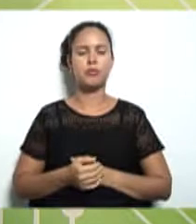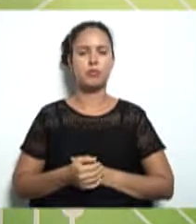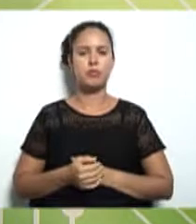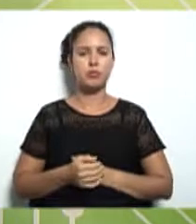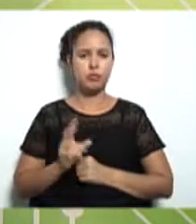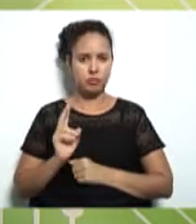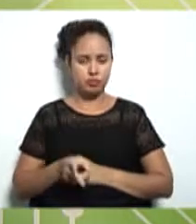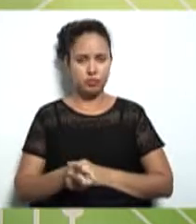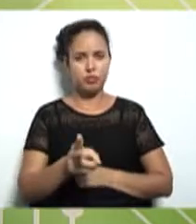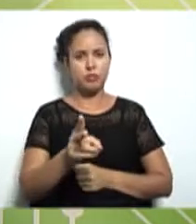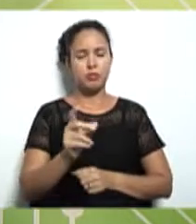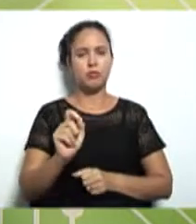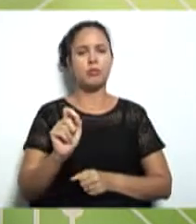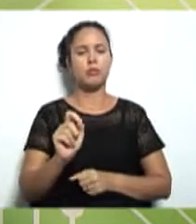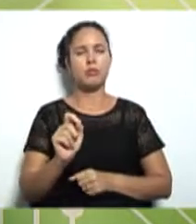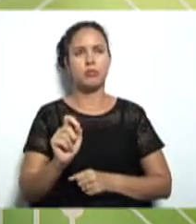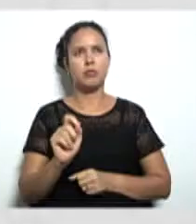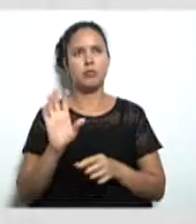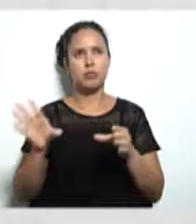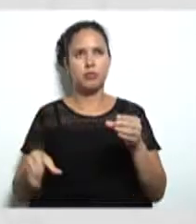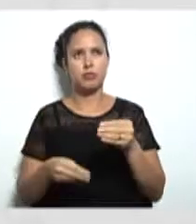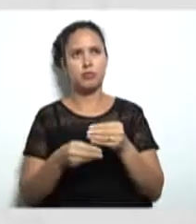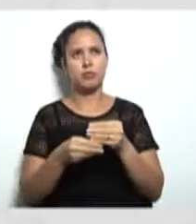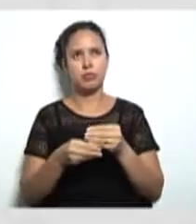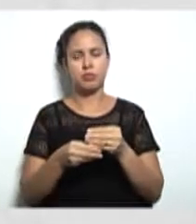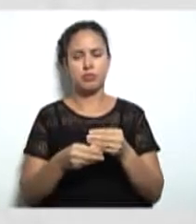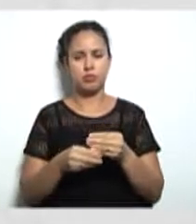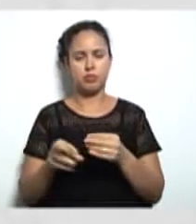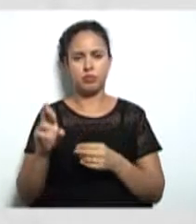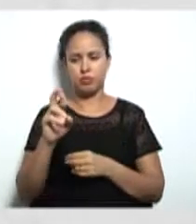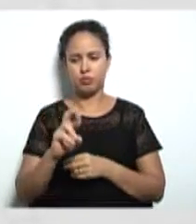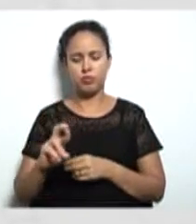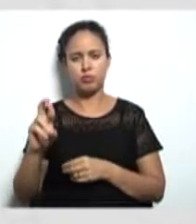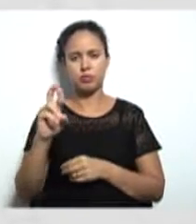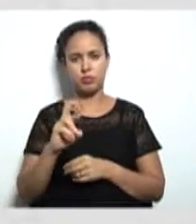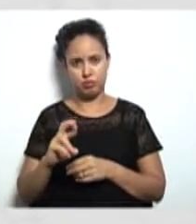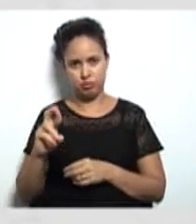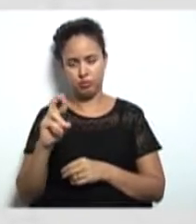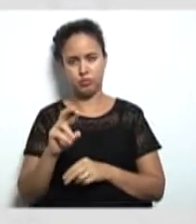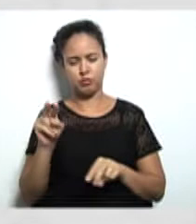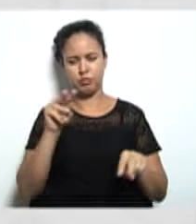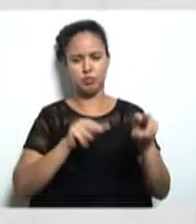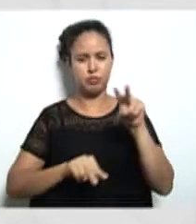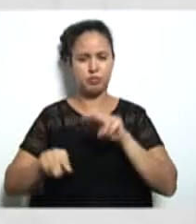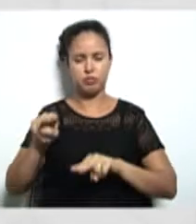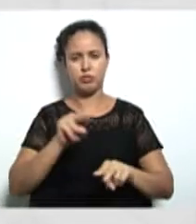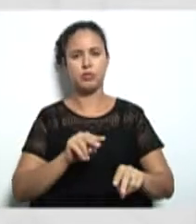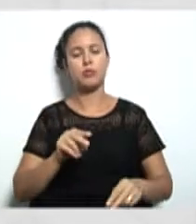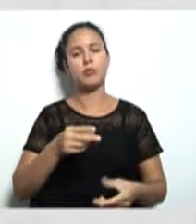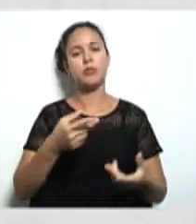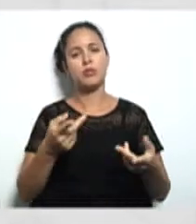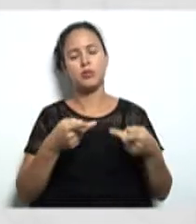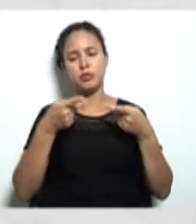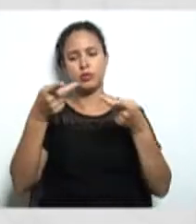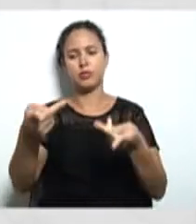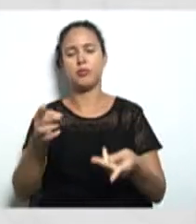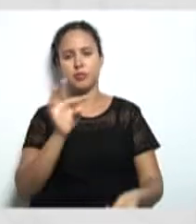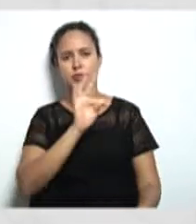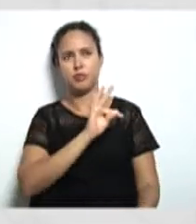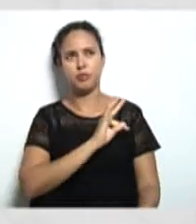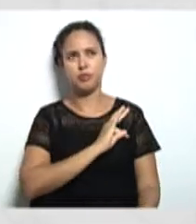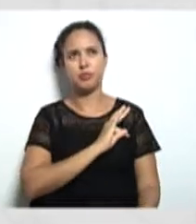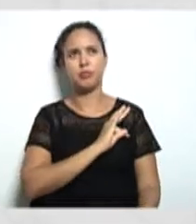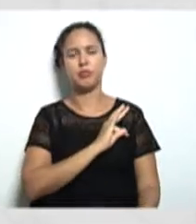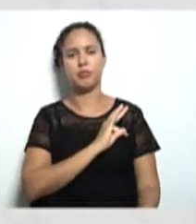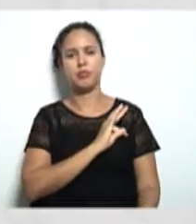aí, vamos ver aí só o reforço da observação. Olha só. Observando, né, a visita técnica, a gente tem aí, só para